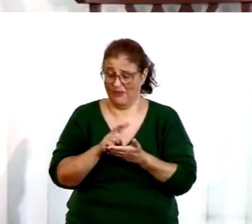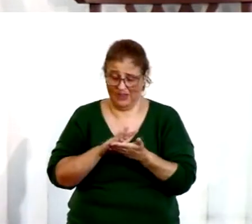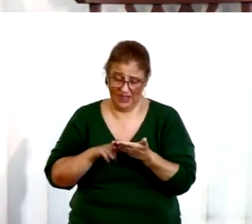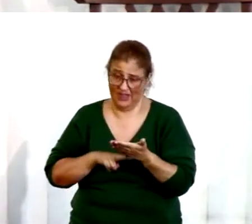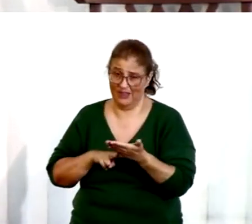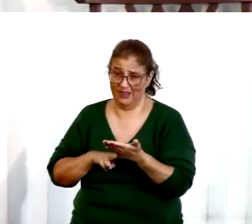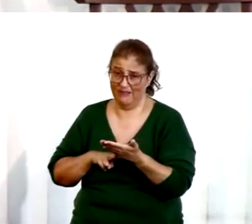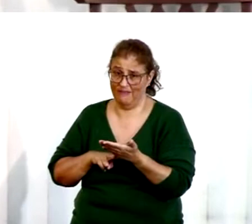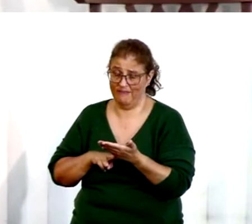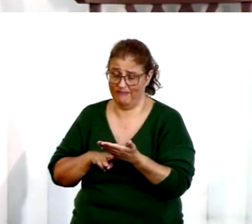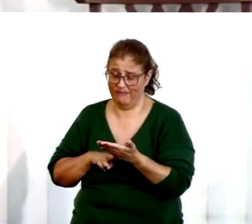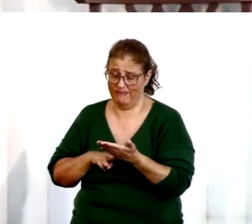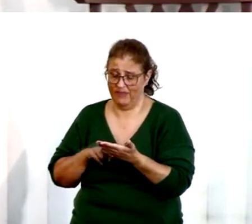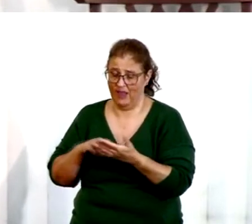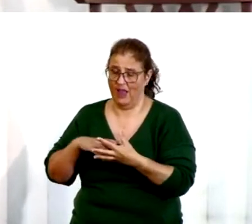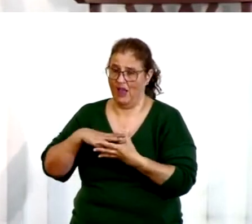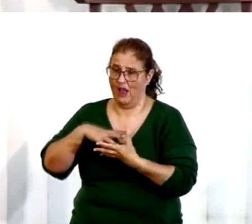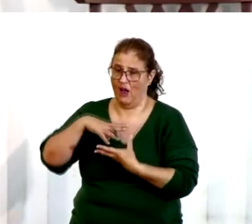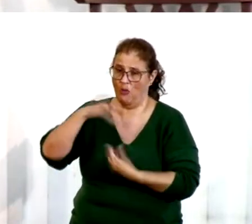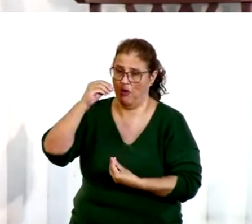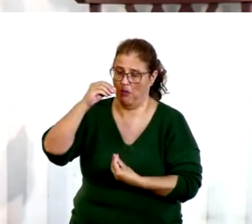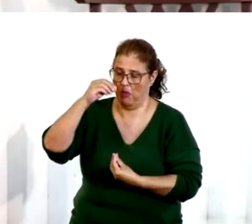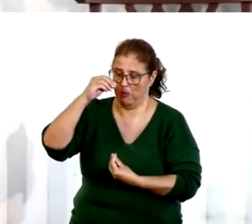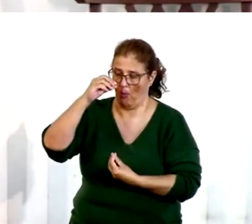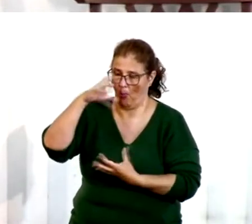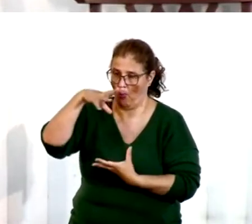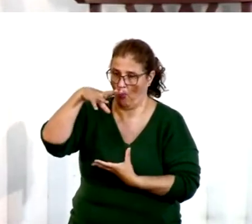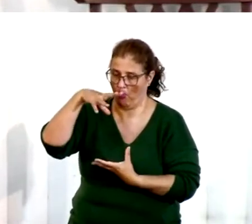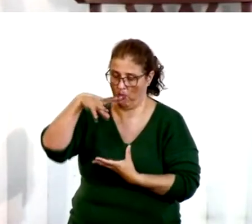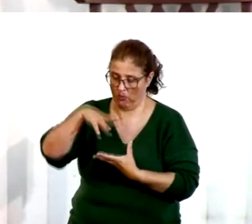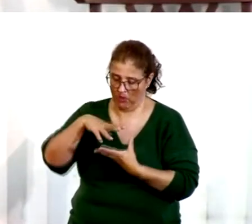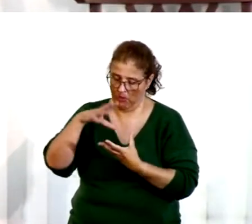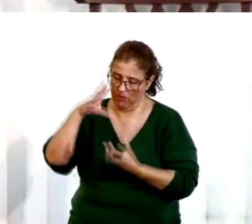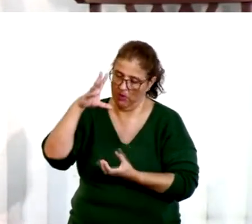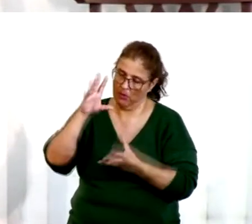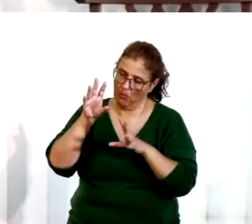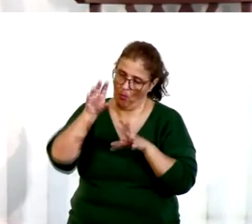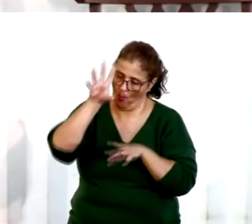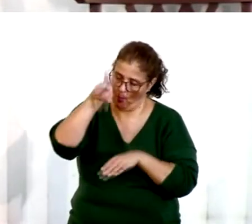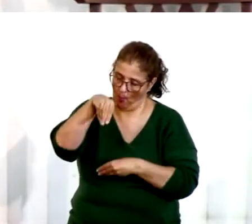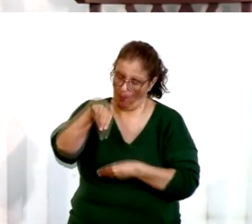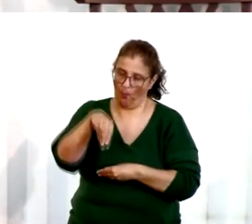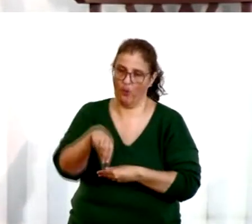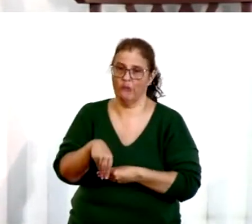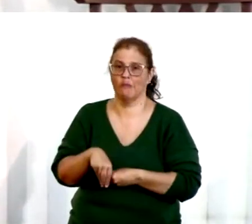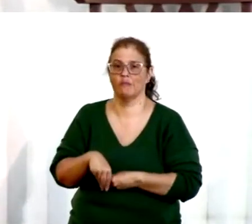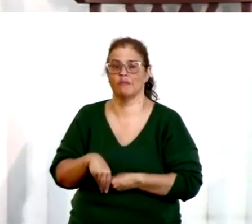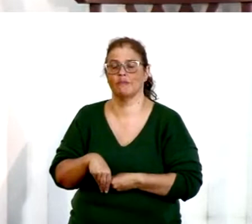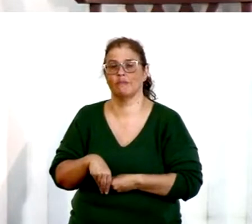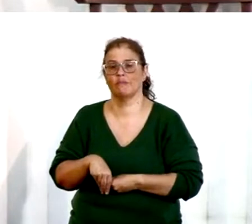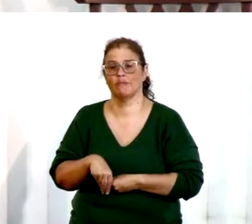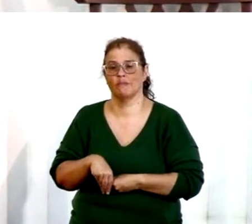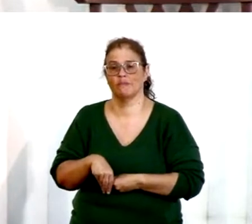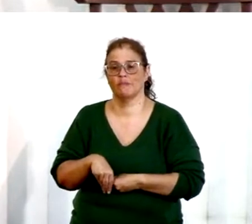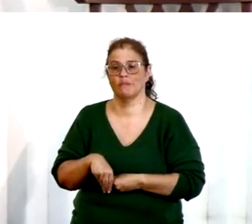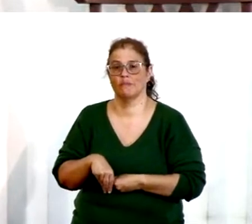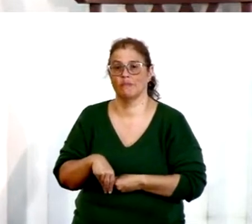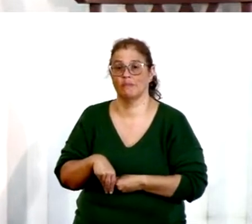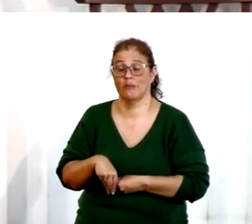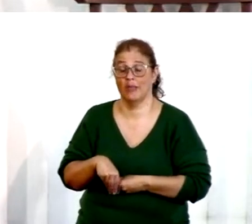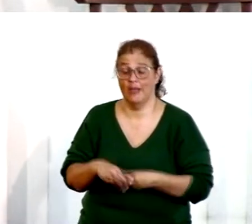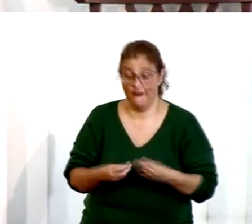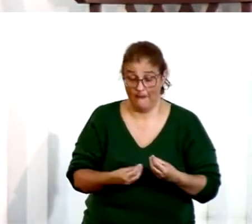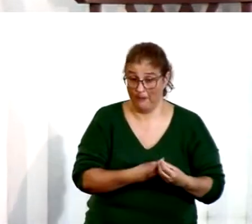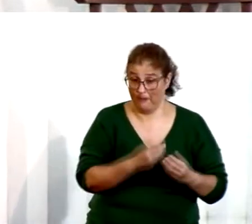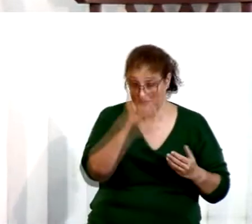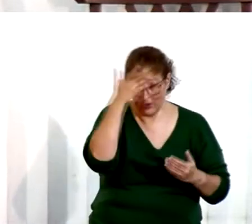vai enfraquecendo, seu espírito vai ficando com dúvidas. Uma pessoa que vive com a palavra sempre terá